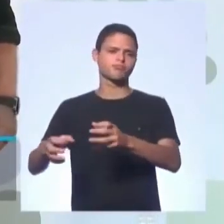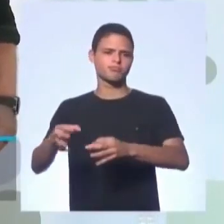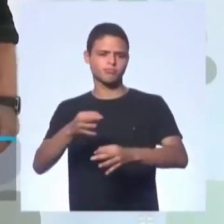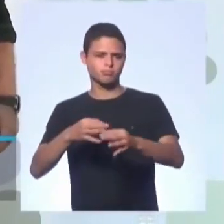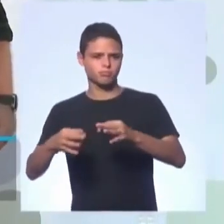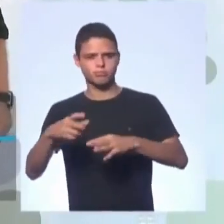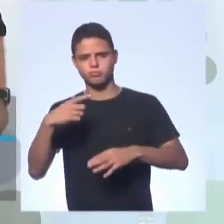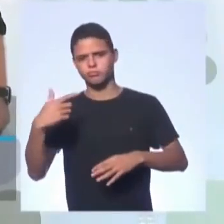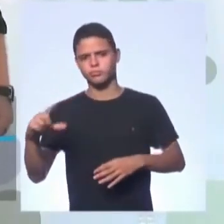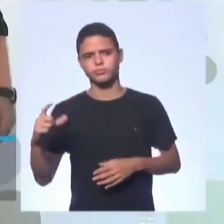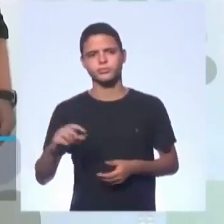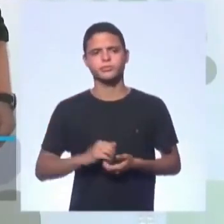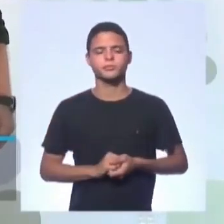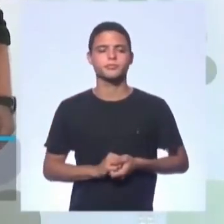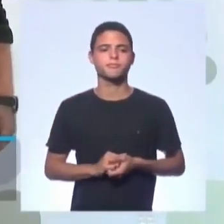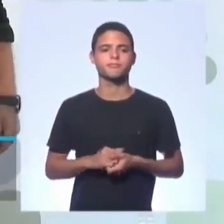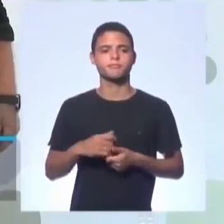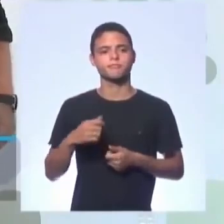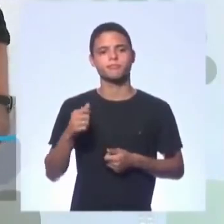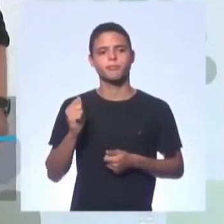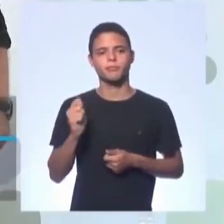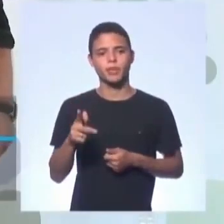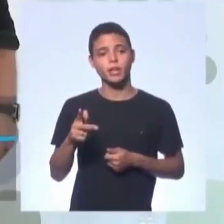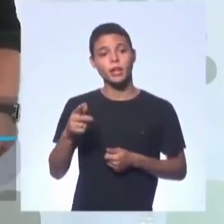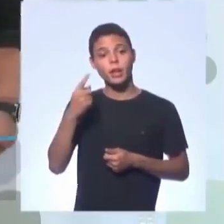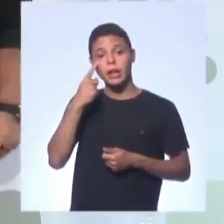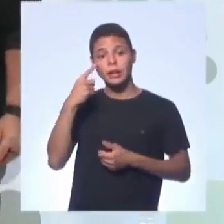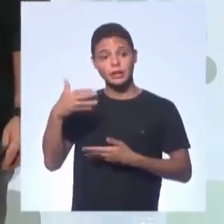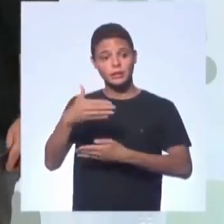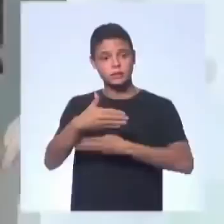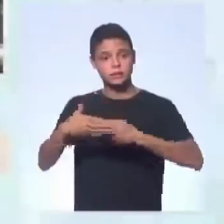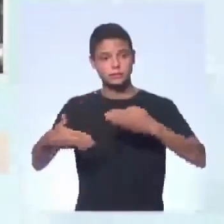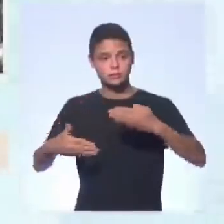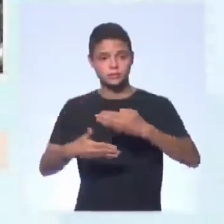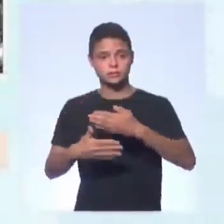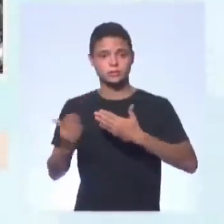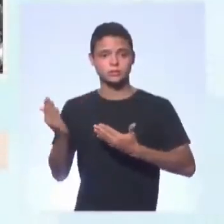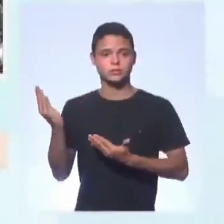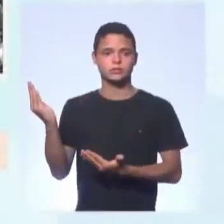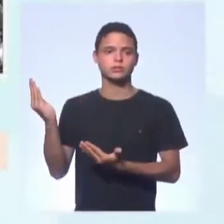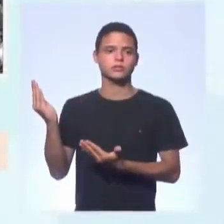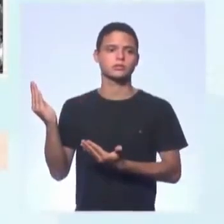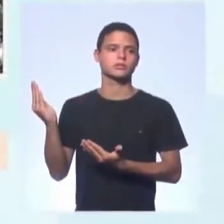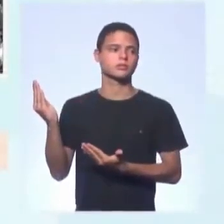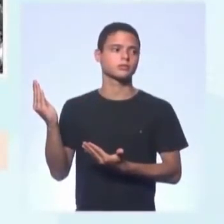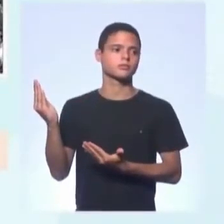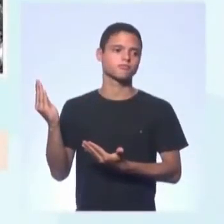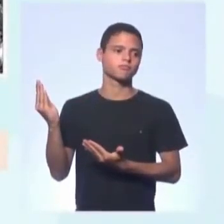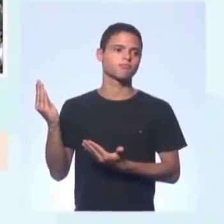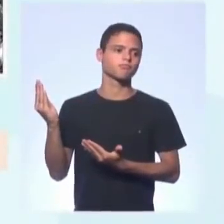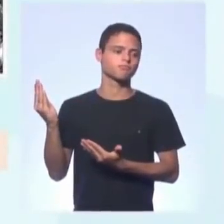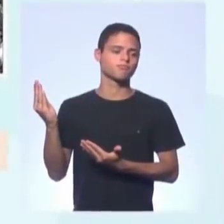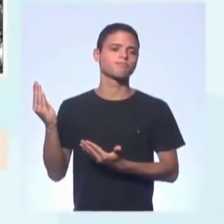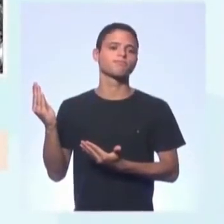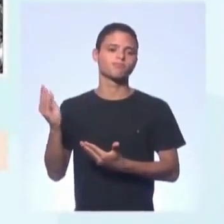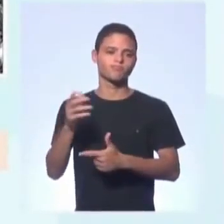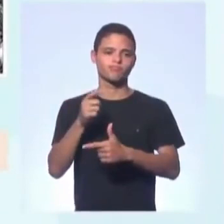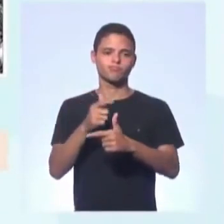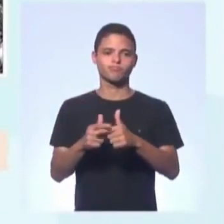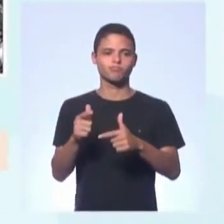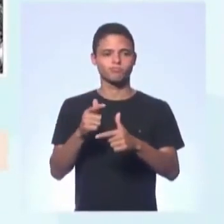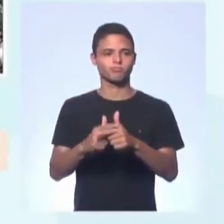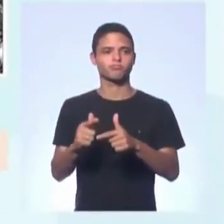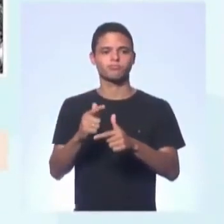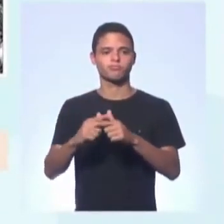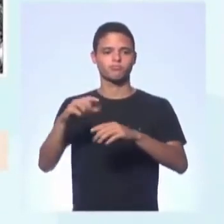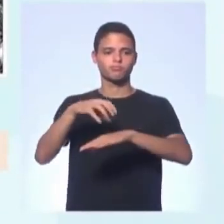para isso. Tudo bem? Vamos lá para a próxima tela, que a gente vai ver um outro problema que nós temos, principalmente nos grandes